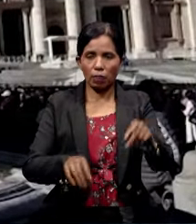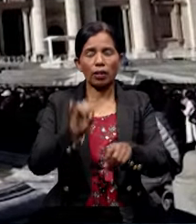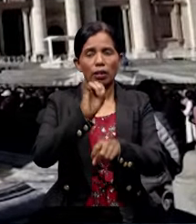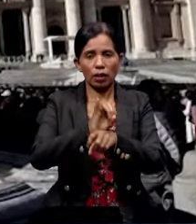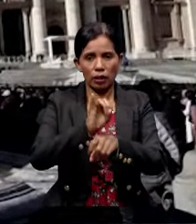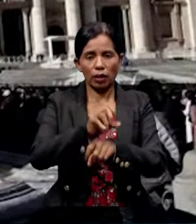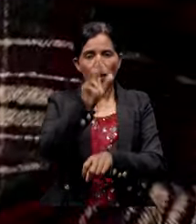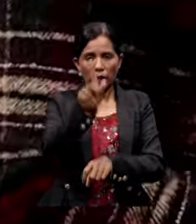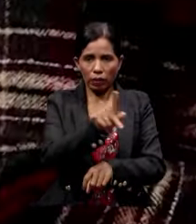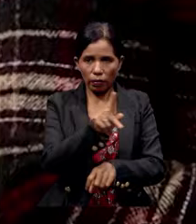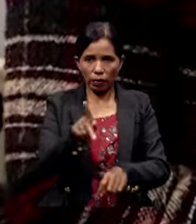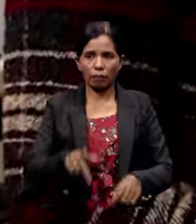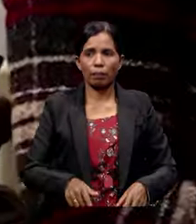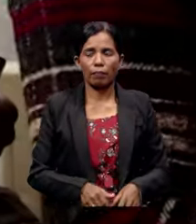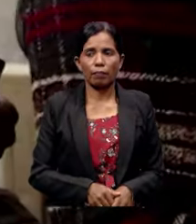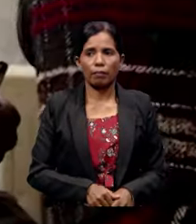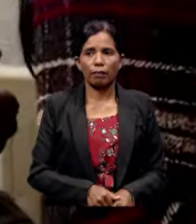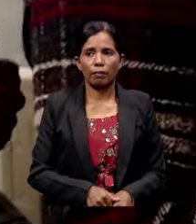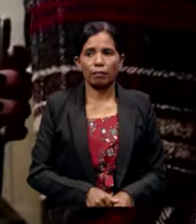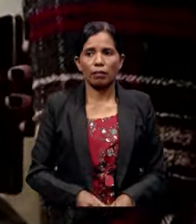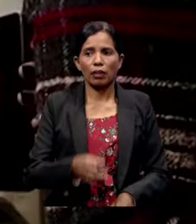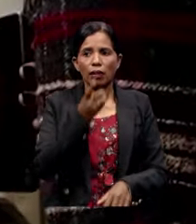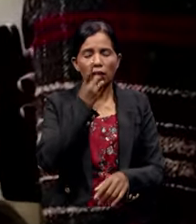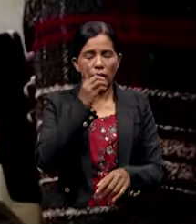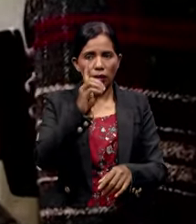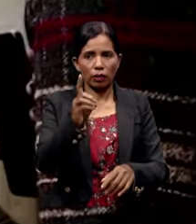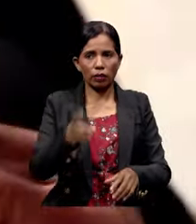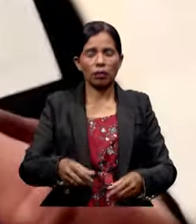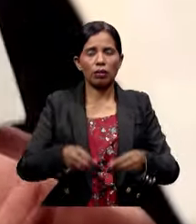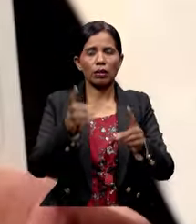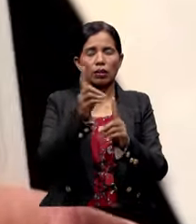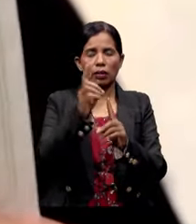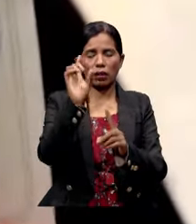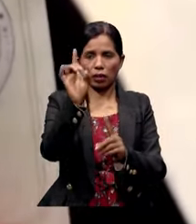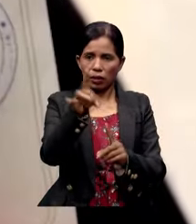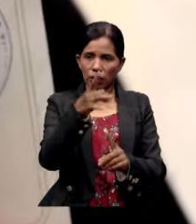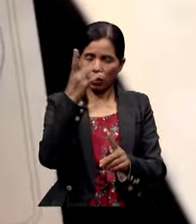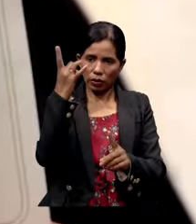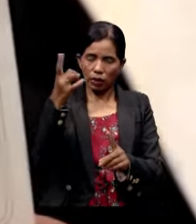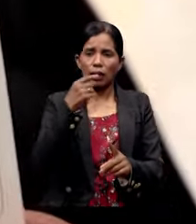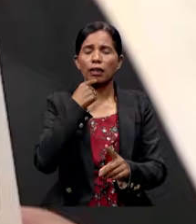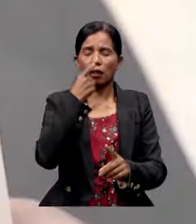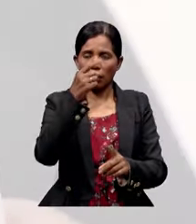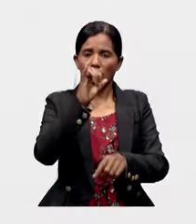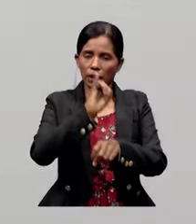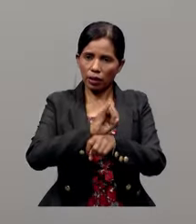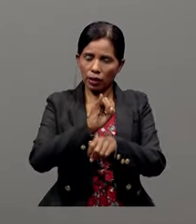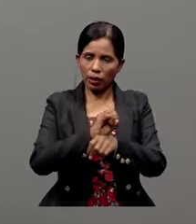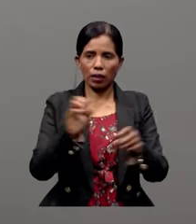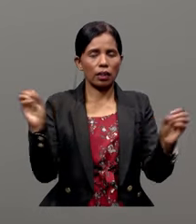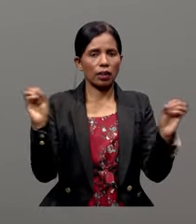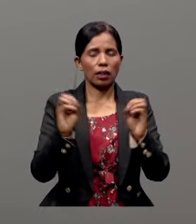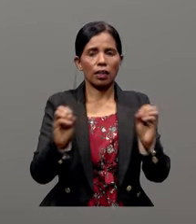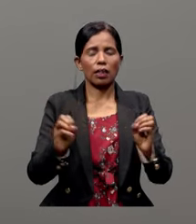católica. A declaração que o Papa aprovou no dia 18 diz que a Igreja não tem o